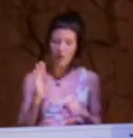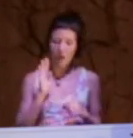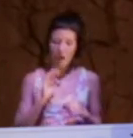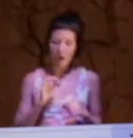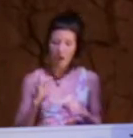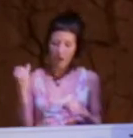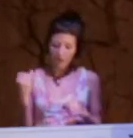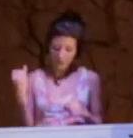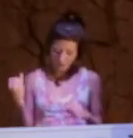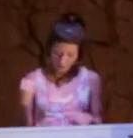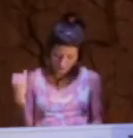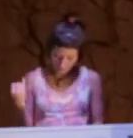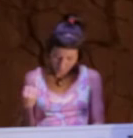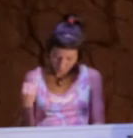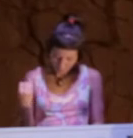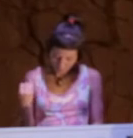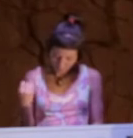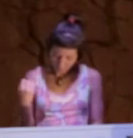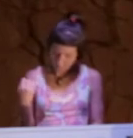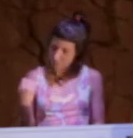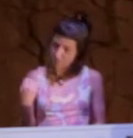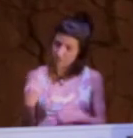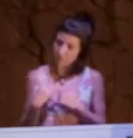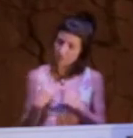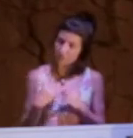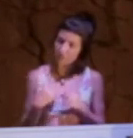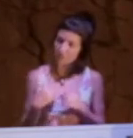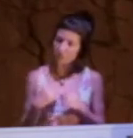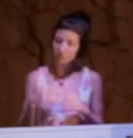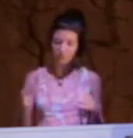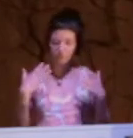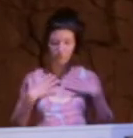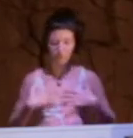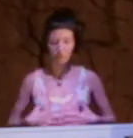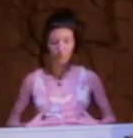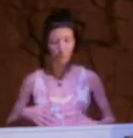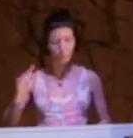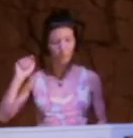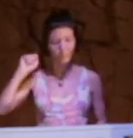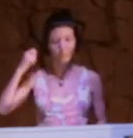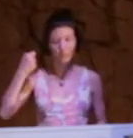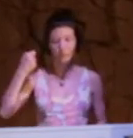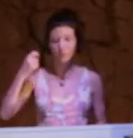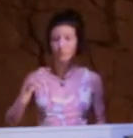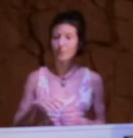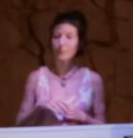minha discussão também como pesquisador e como ilustrador nessa representação do corpo negro, de uma maneira que possa nos